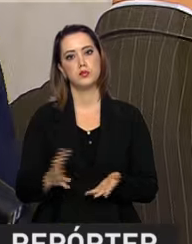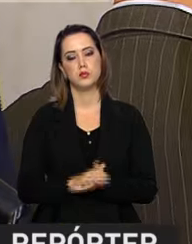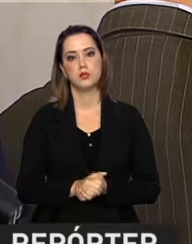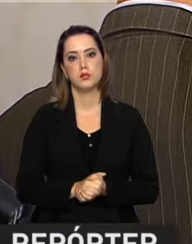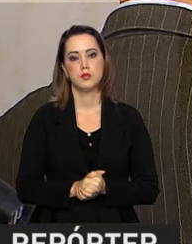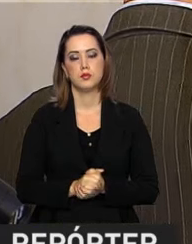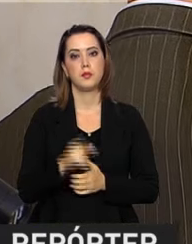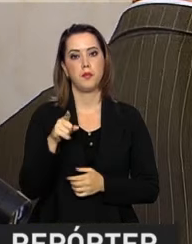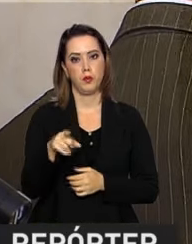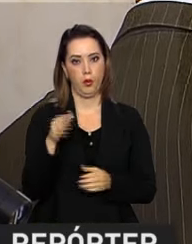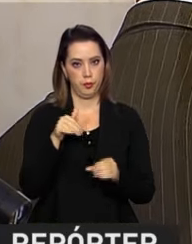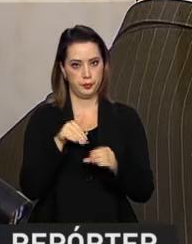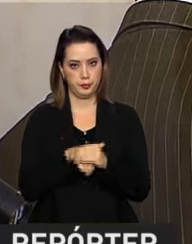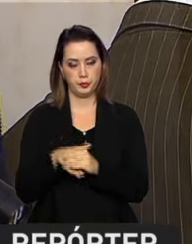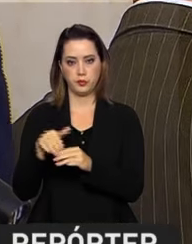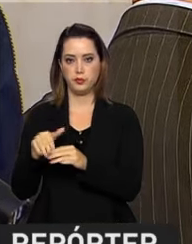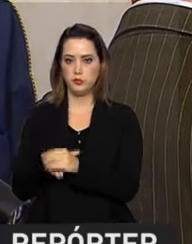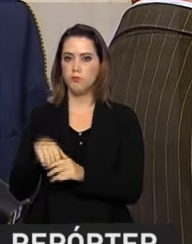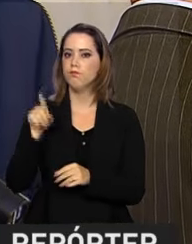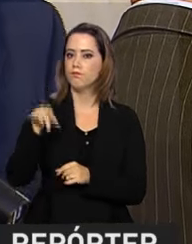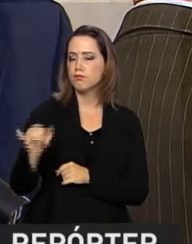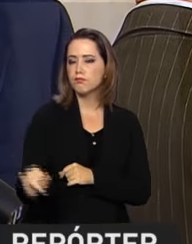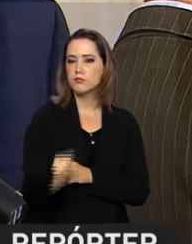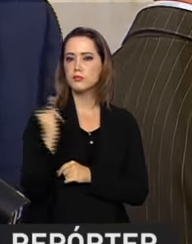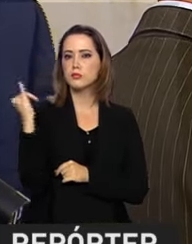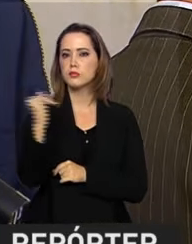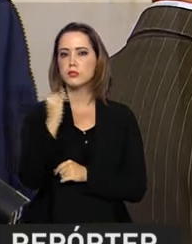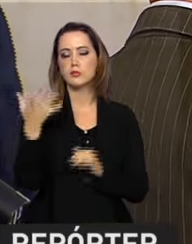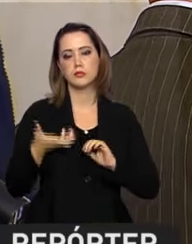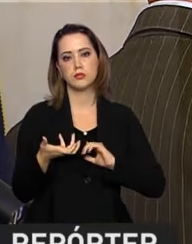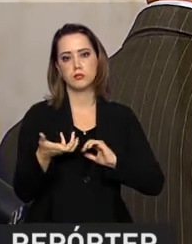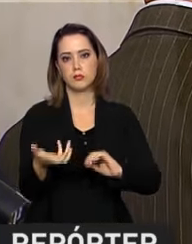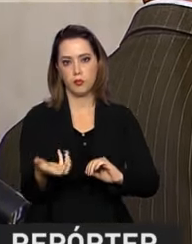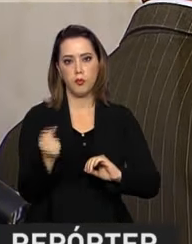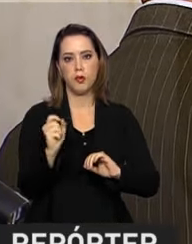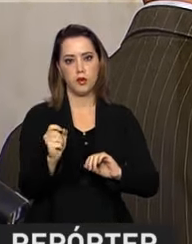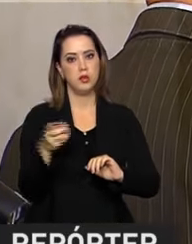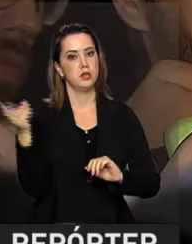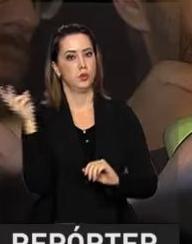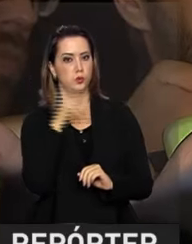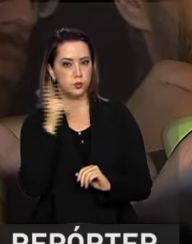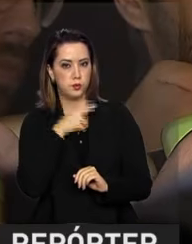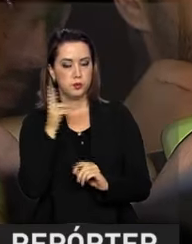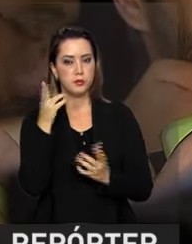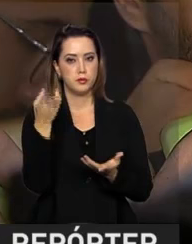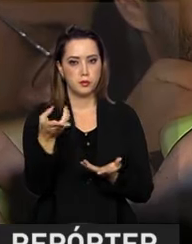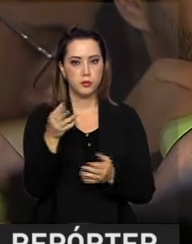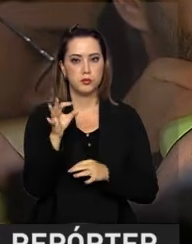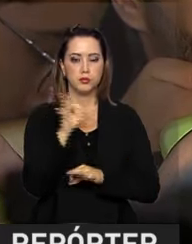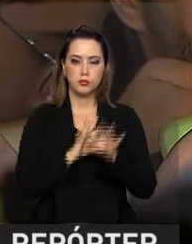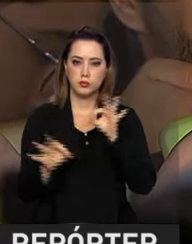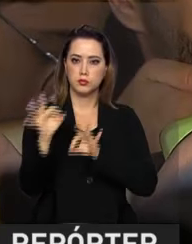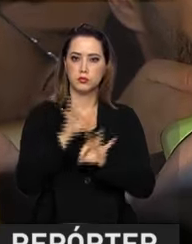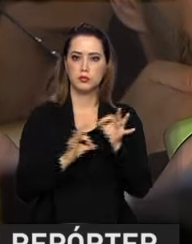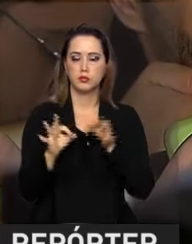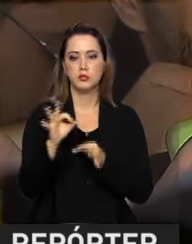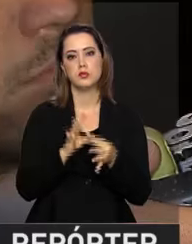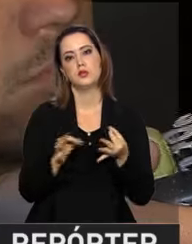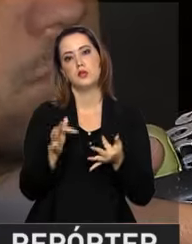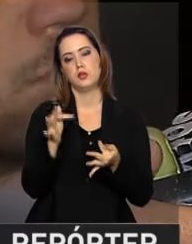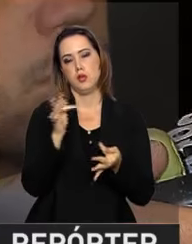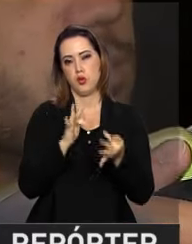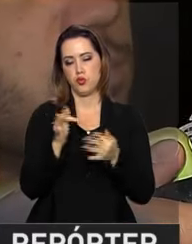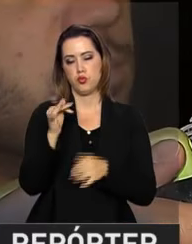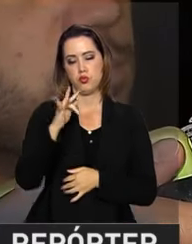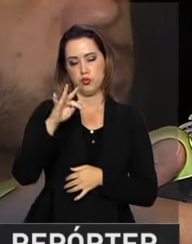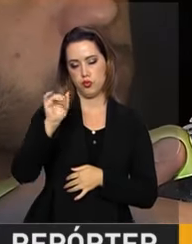A votação da proposta é prioridade para o Congresso e as medidas são urgentes para o ajuste fiscal do país. É